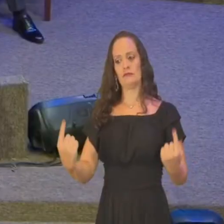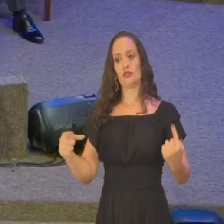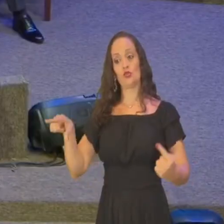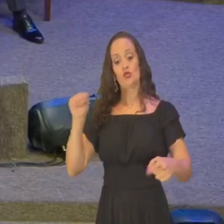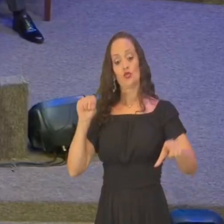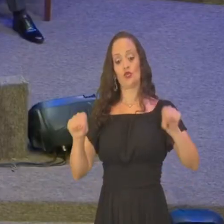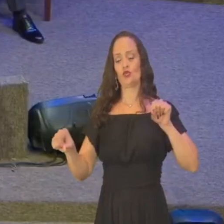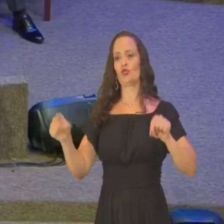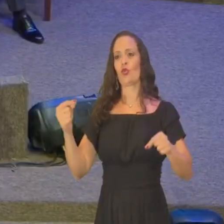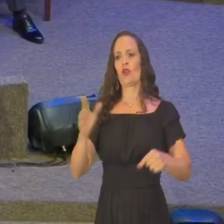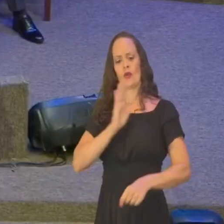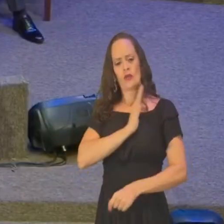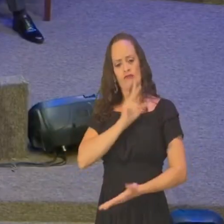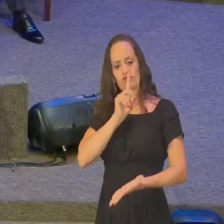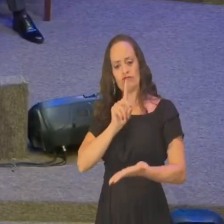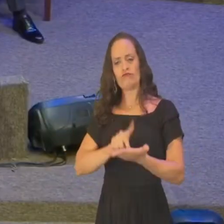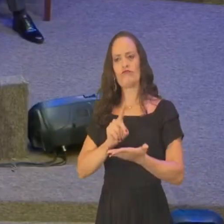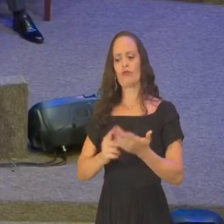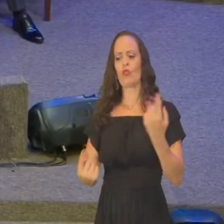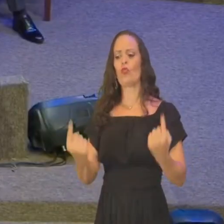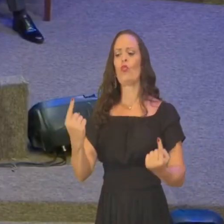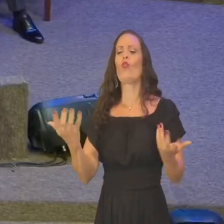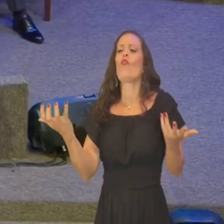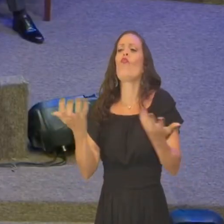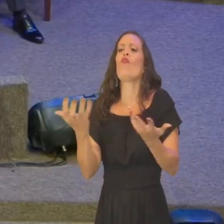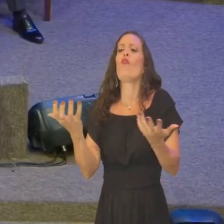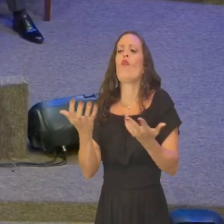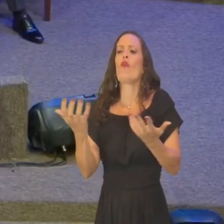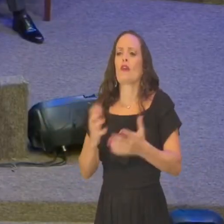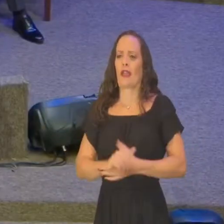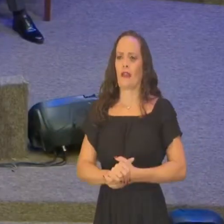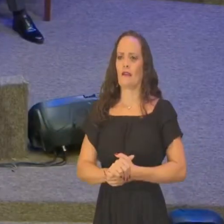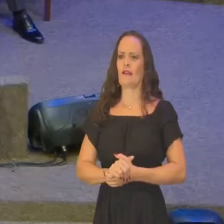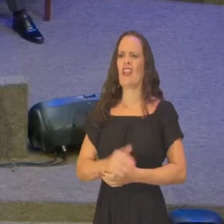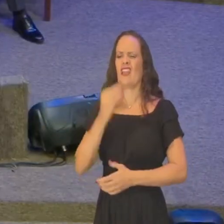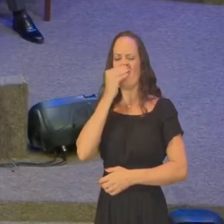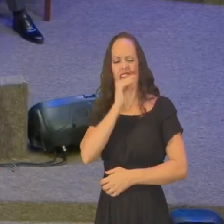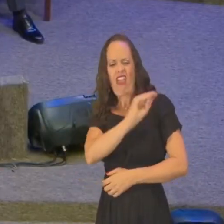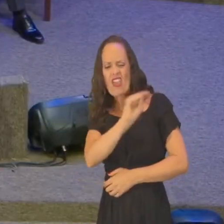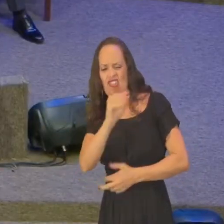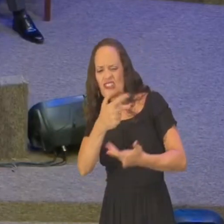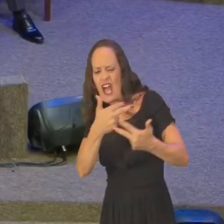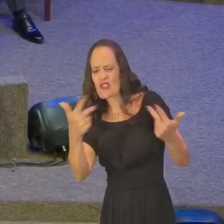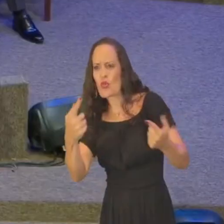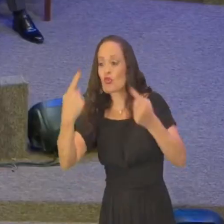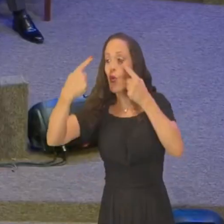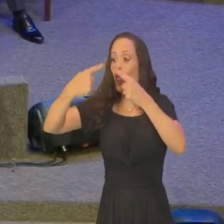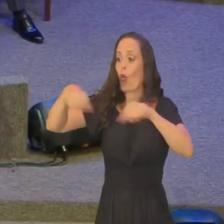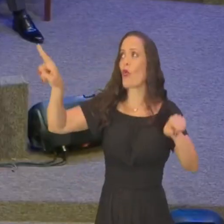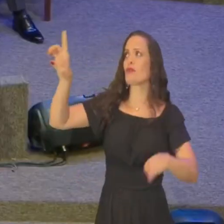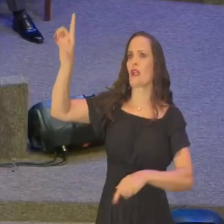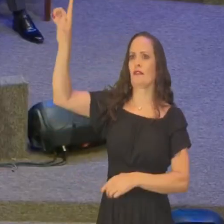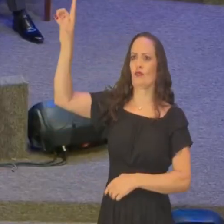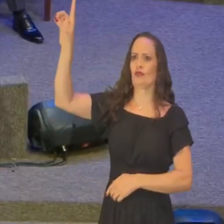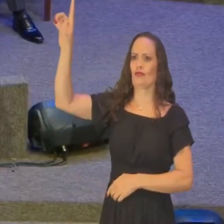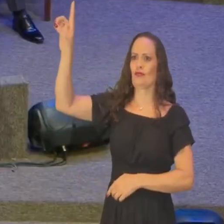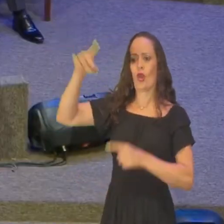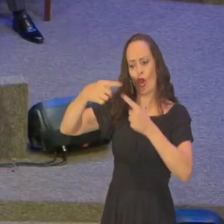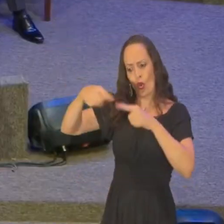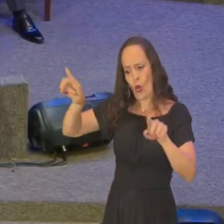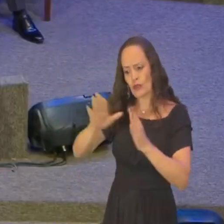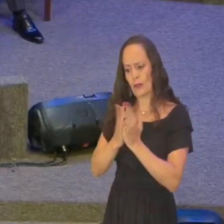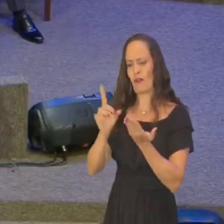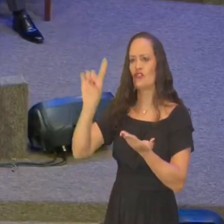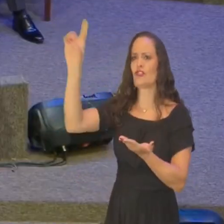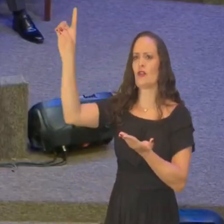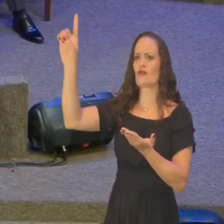contundente em nosso coração, na nossa alma, de rejeitarmos tudo aquilo que é contrário à palavra de Deus, tudo aquilo que é contrário à